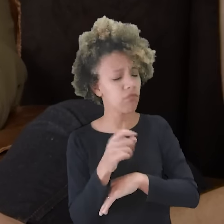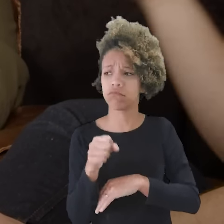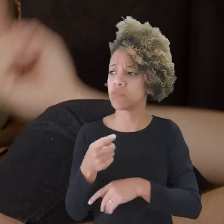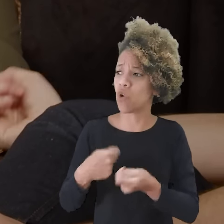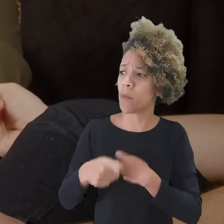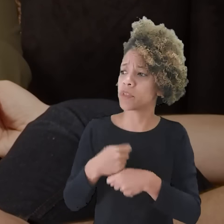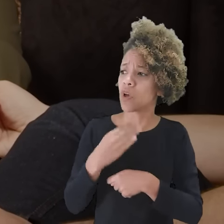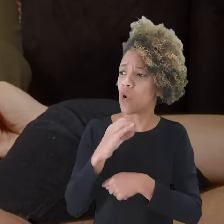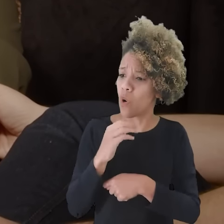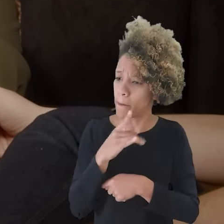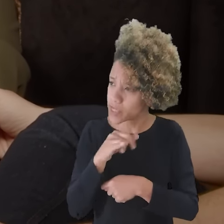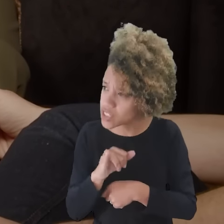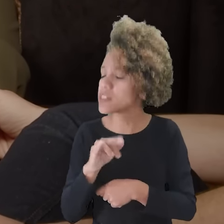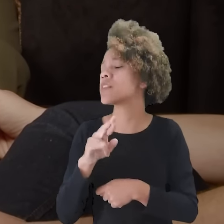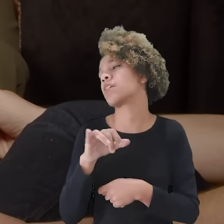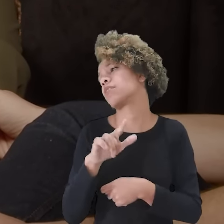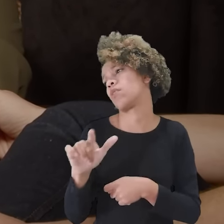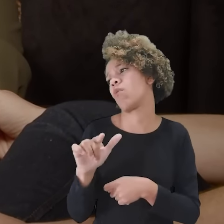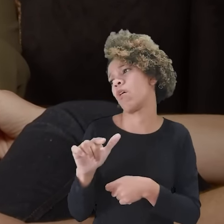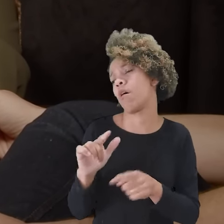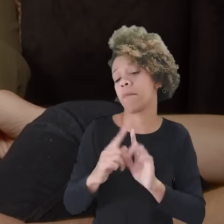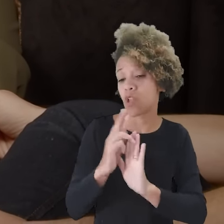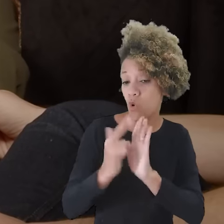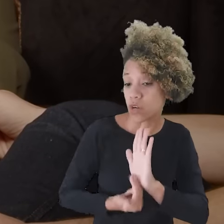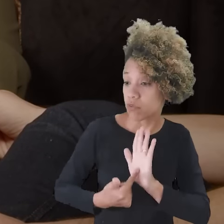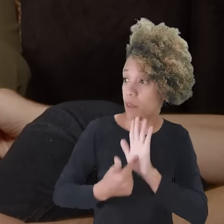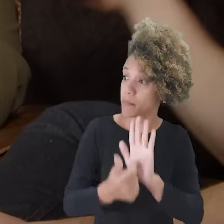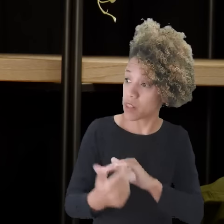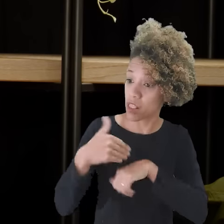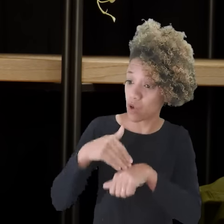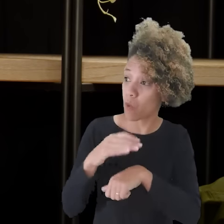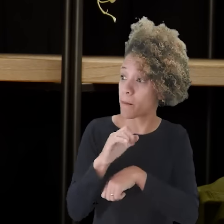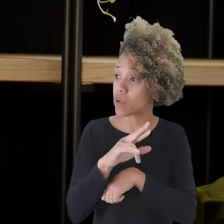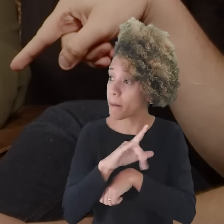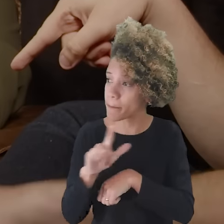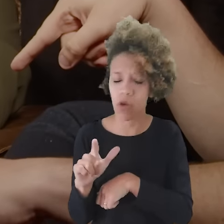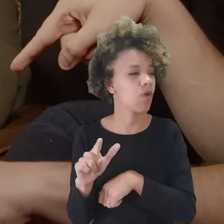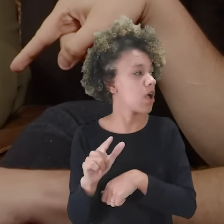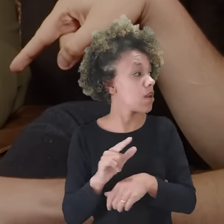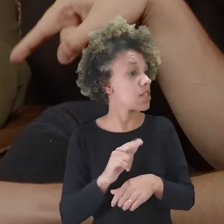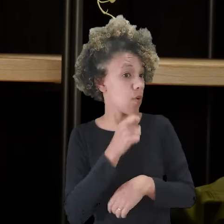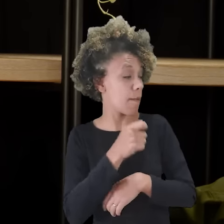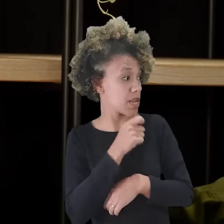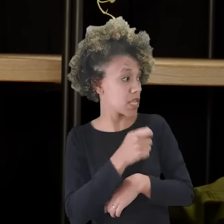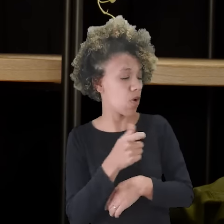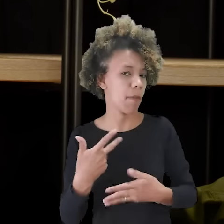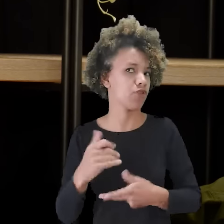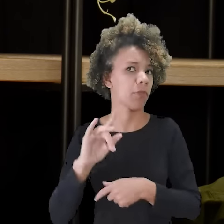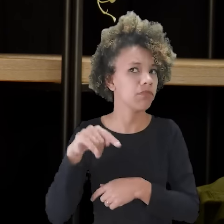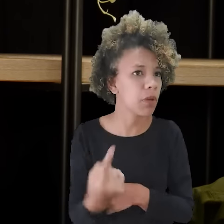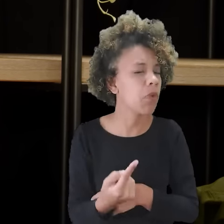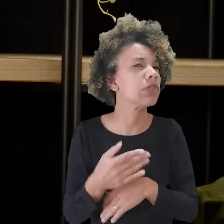assim como etc eu ia ser o roteirista do Murilo ganha que ele iria apresentar a culpa do Cabral Olha esse apresentador e esse apresentador E aí me chamaram